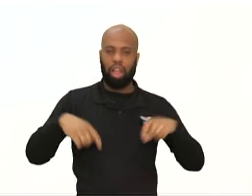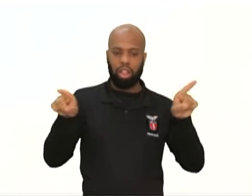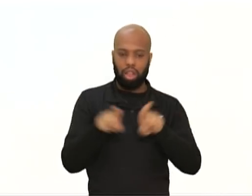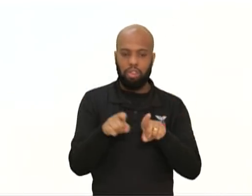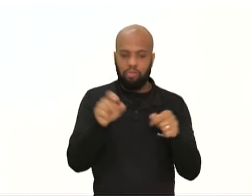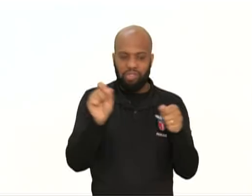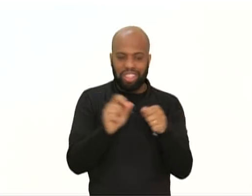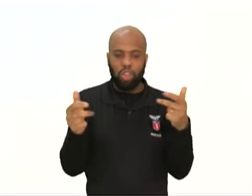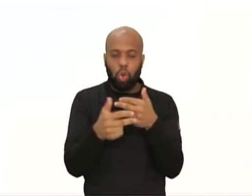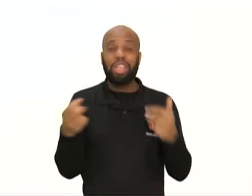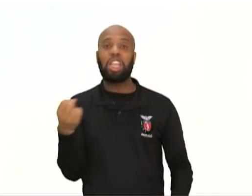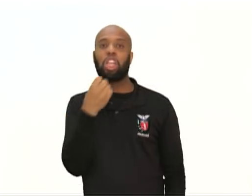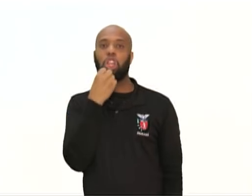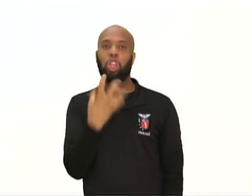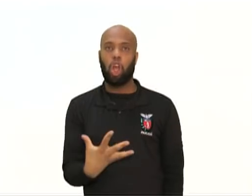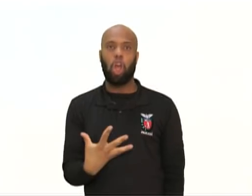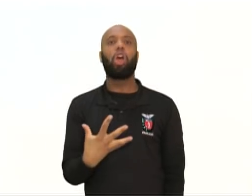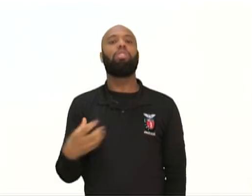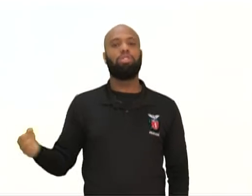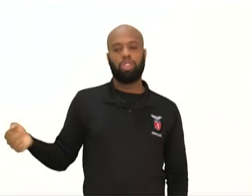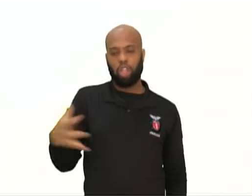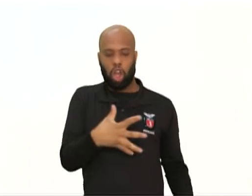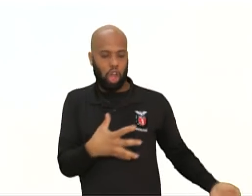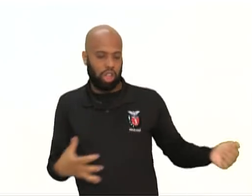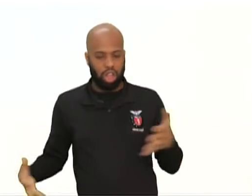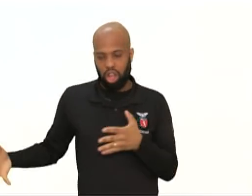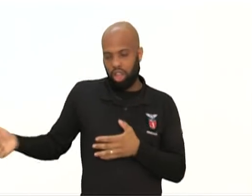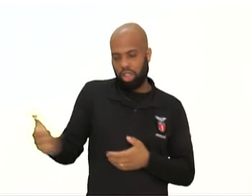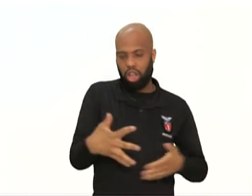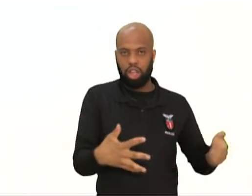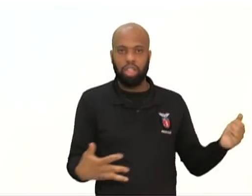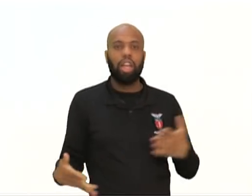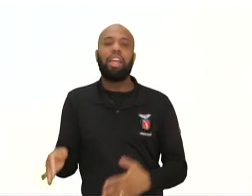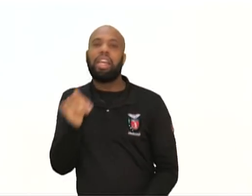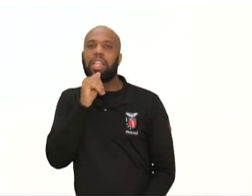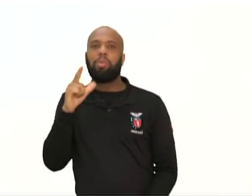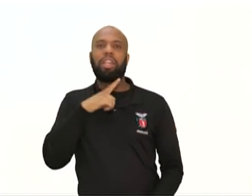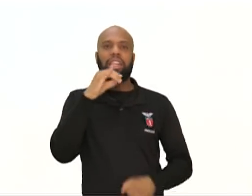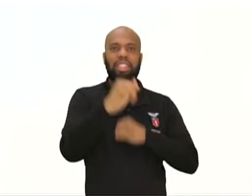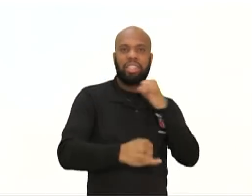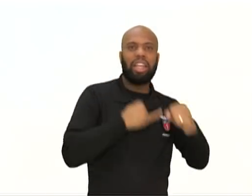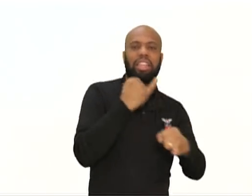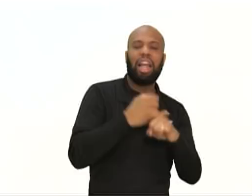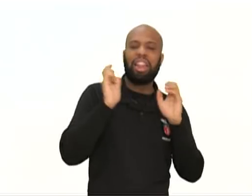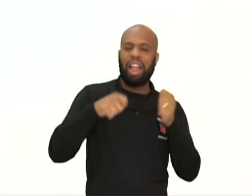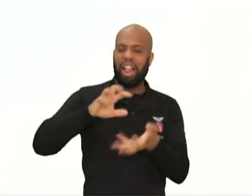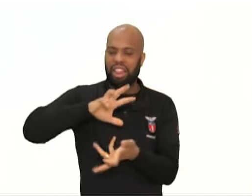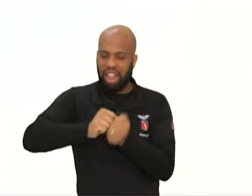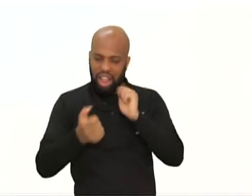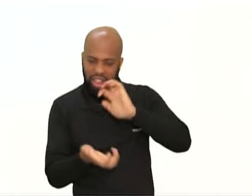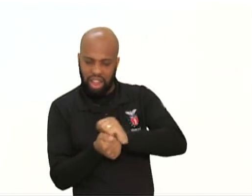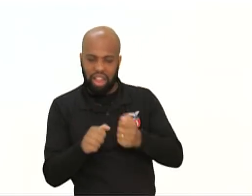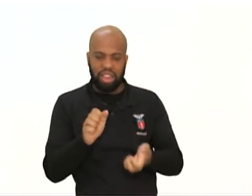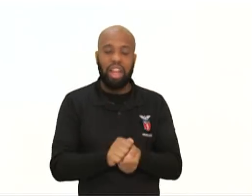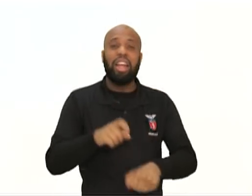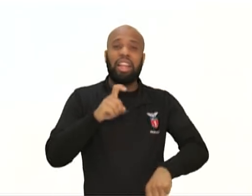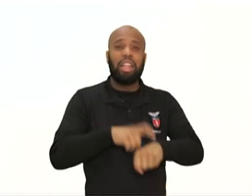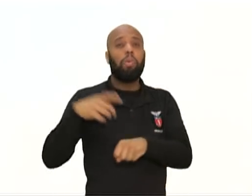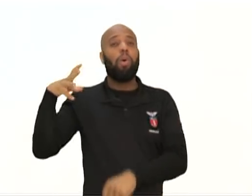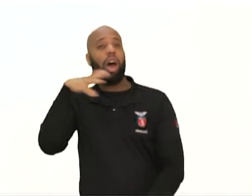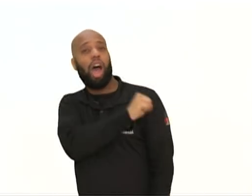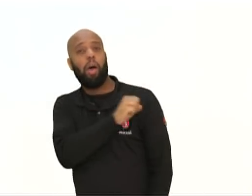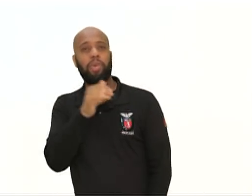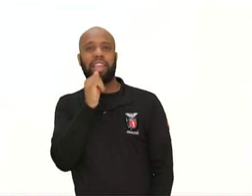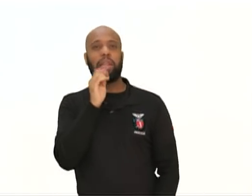ações inovadoras como a internet tátil, com um tempo de atraso tão pequeno que seria possível fazer uma